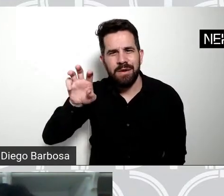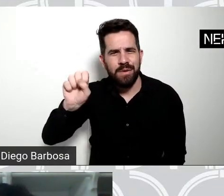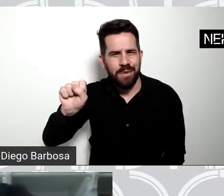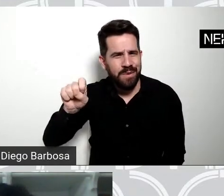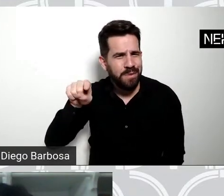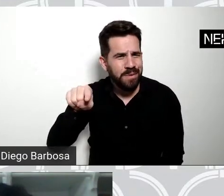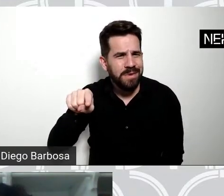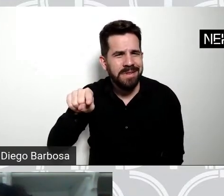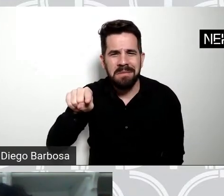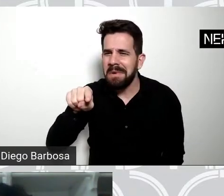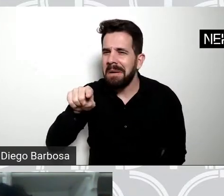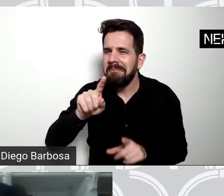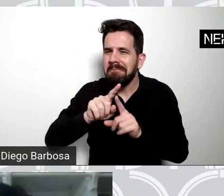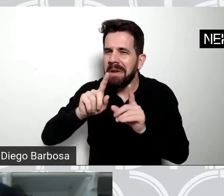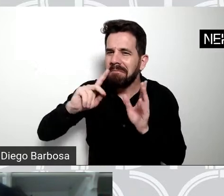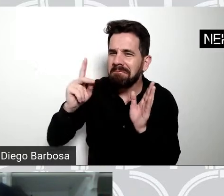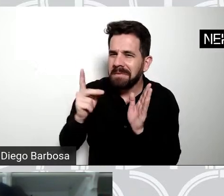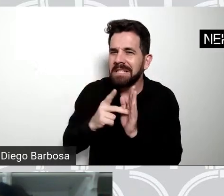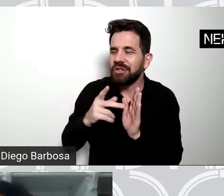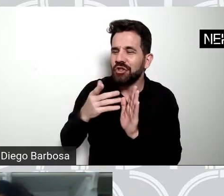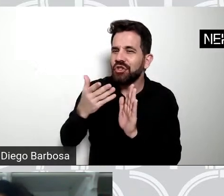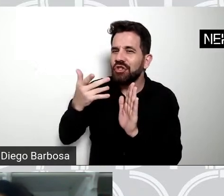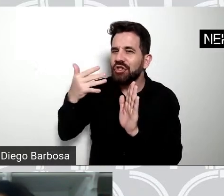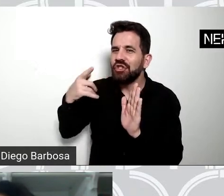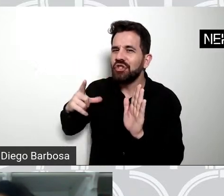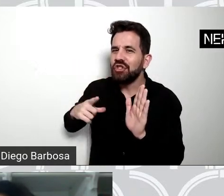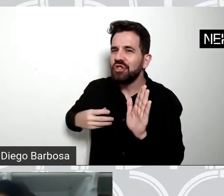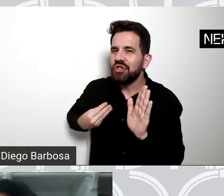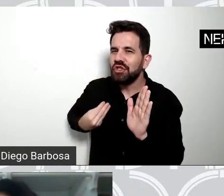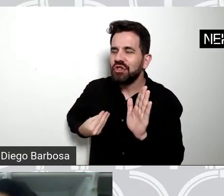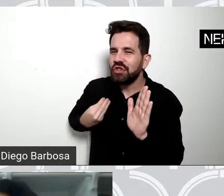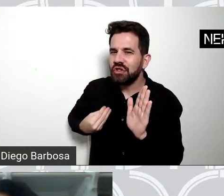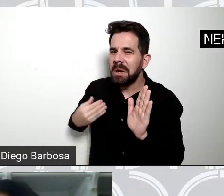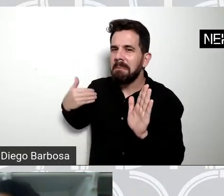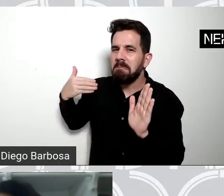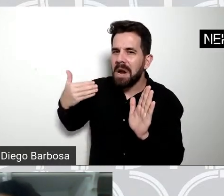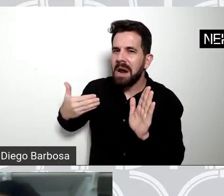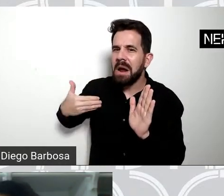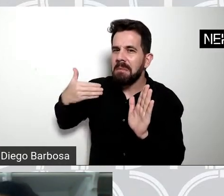sobre nossa vida, sobre nossa vivência, sobre a história política do país,